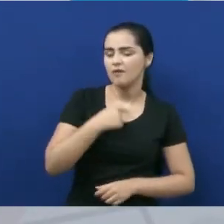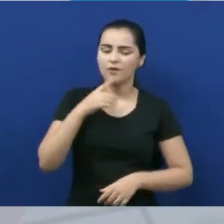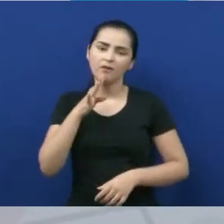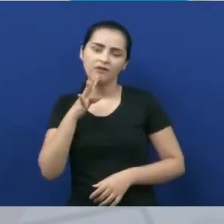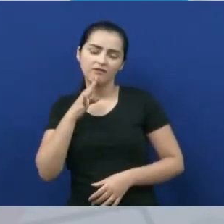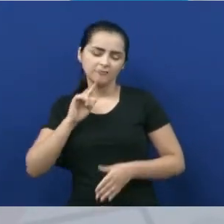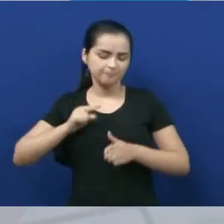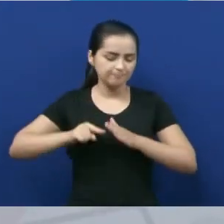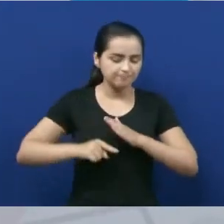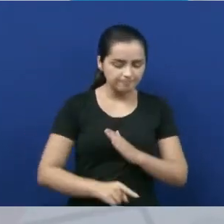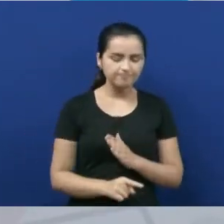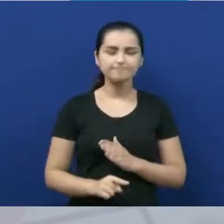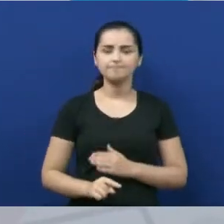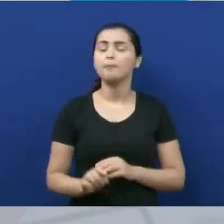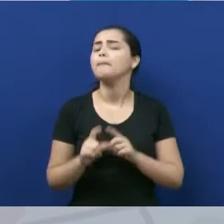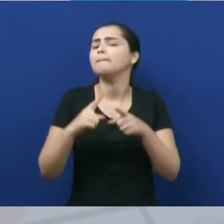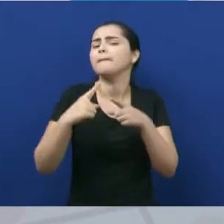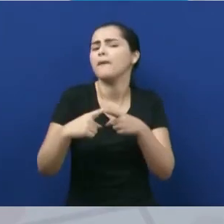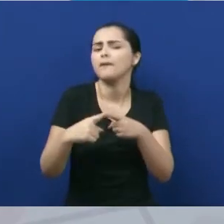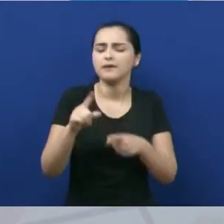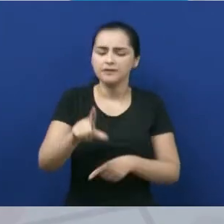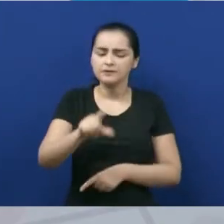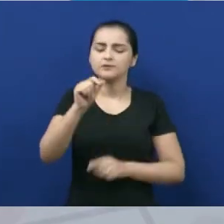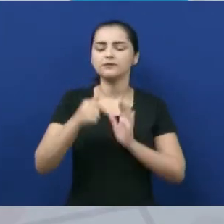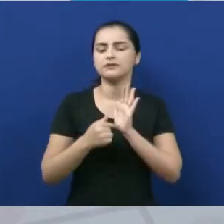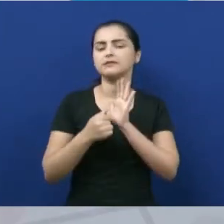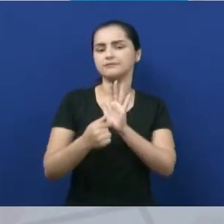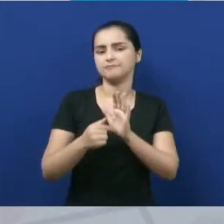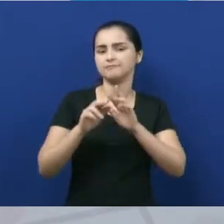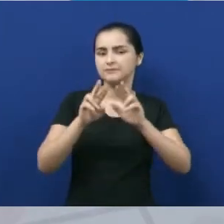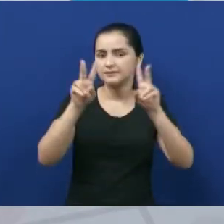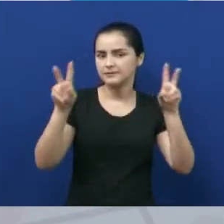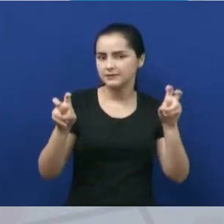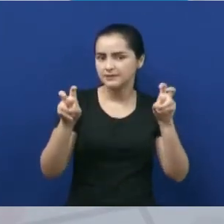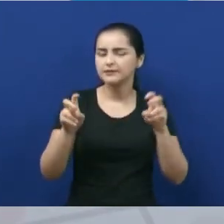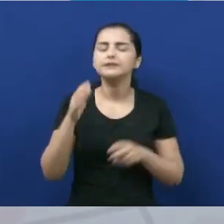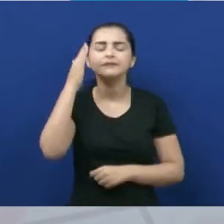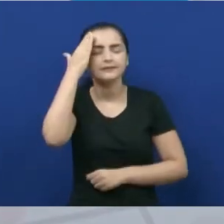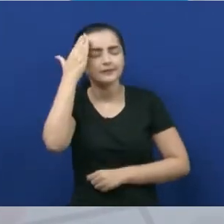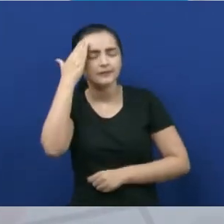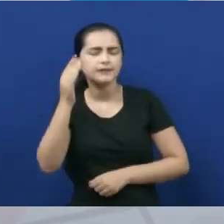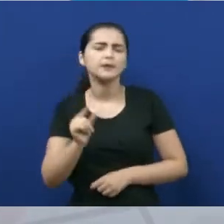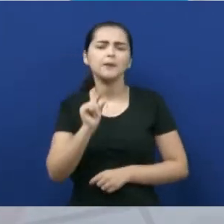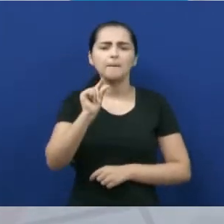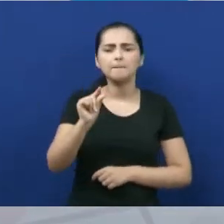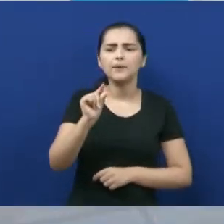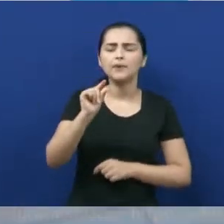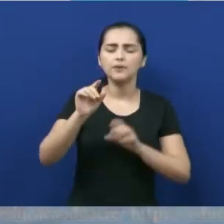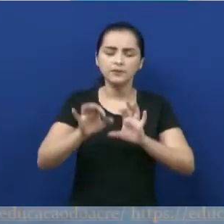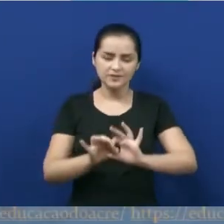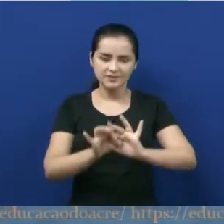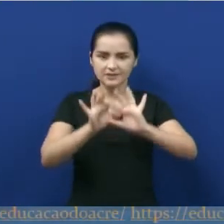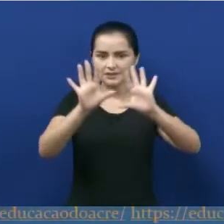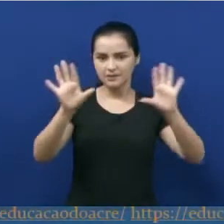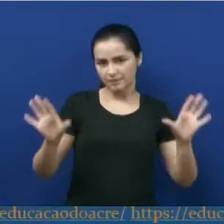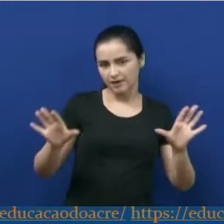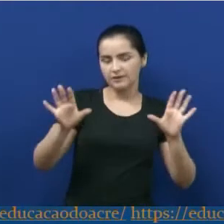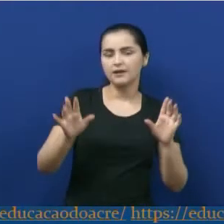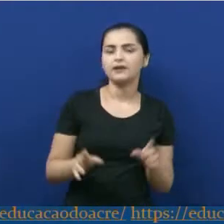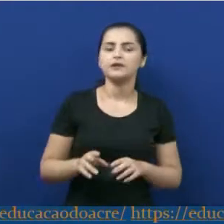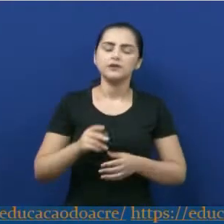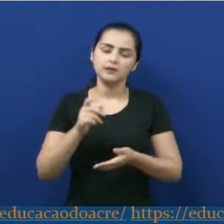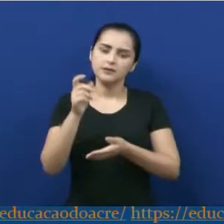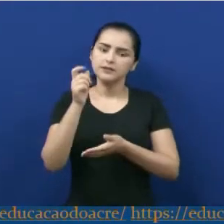mesmo mas porque será que eu coloquei essa frase vamos lá a ver para a gente entender um pouco sobre liberdade segundo